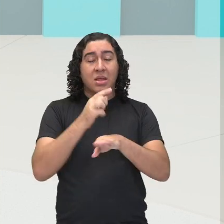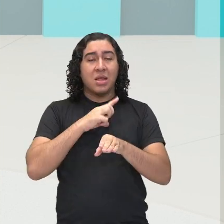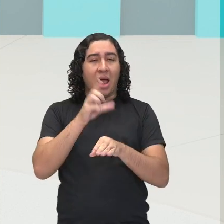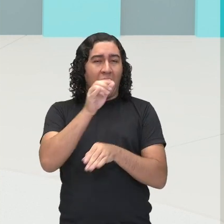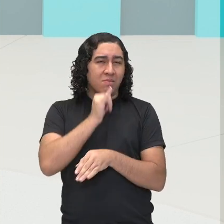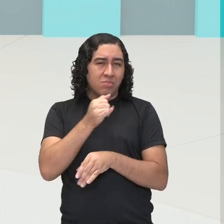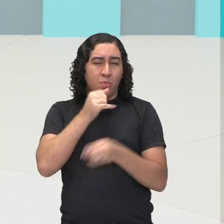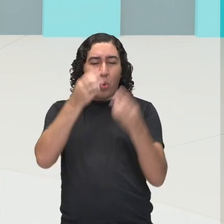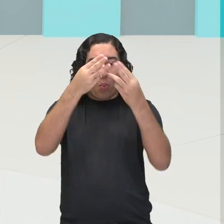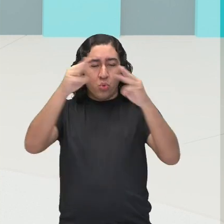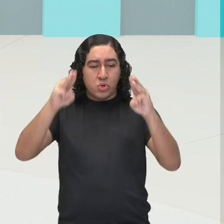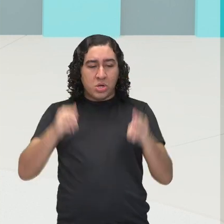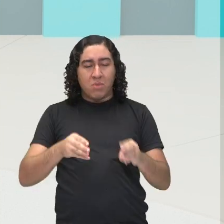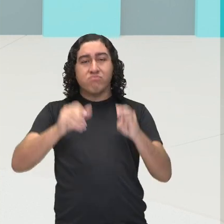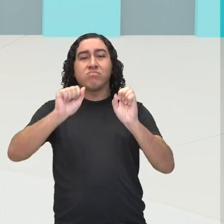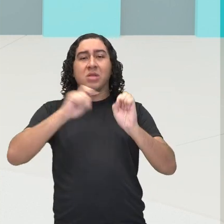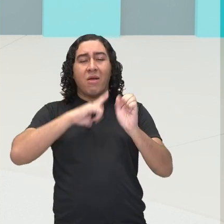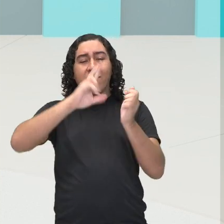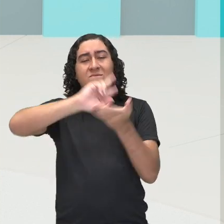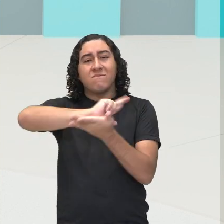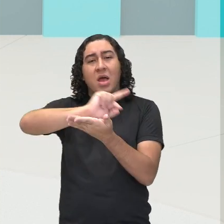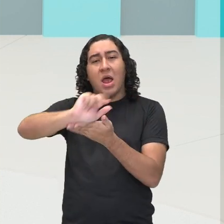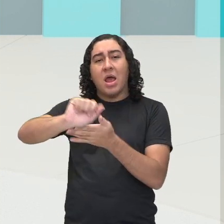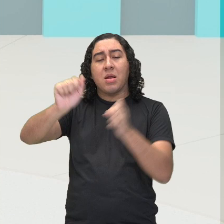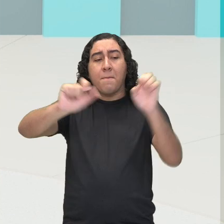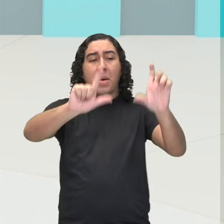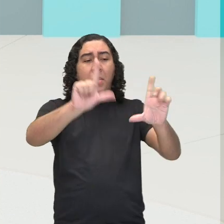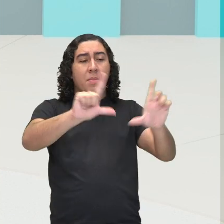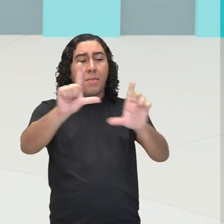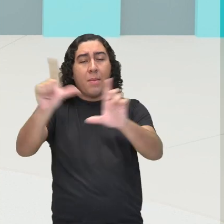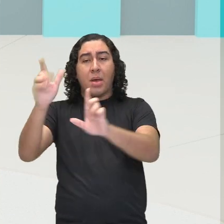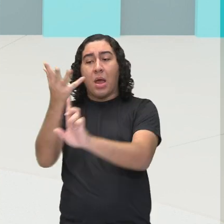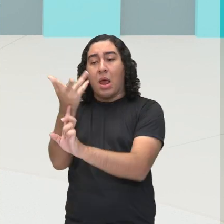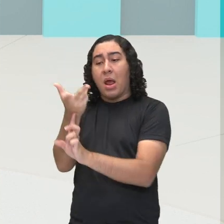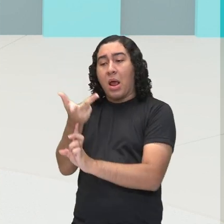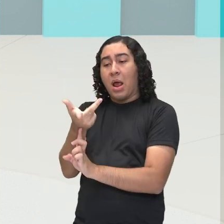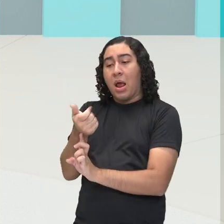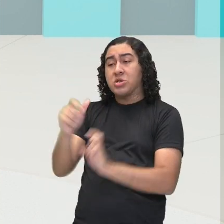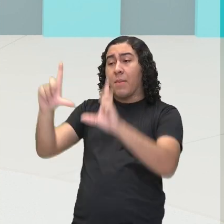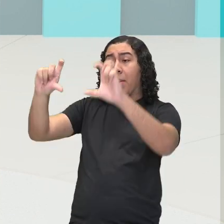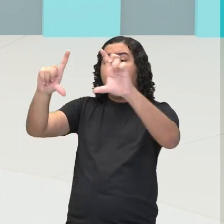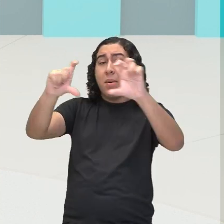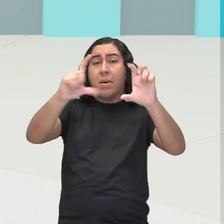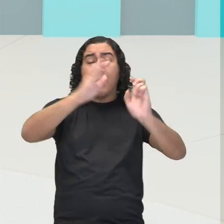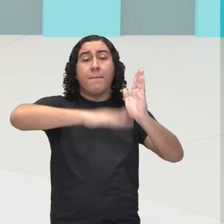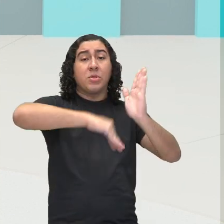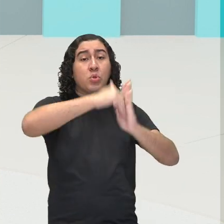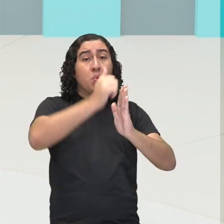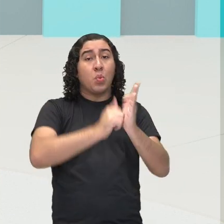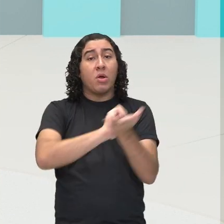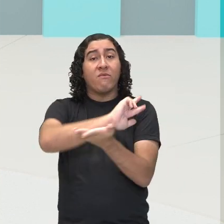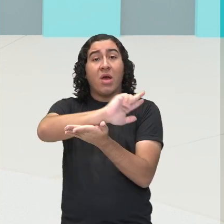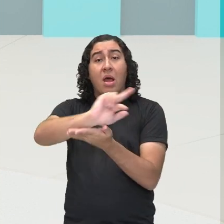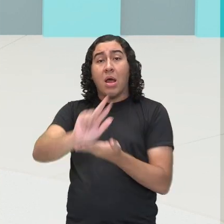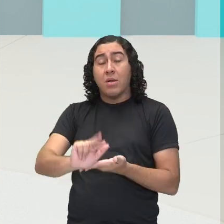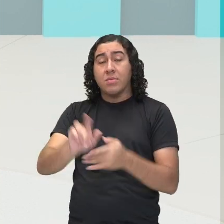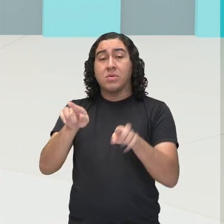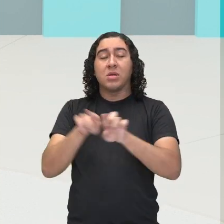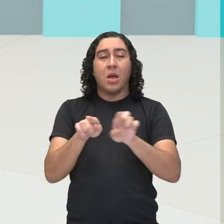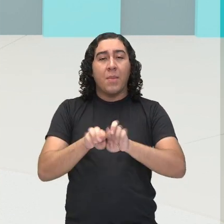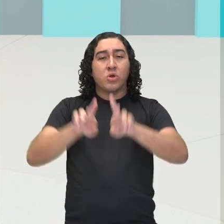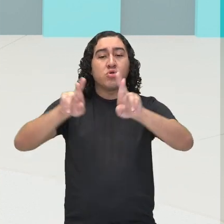arte e observar vários estilos artísticos através das pinturas e diferentes